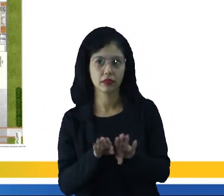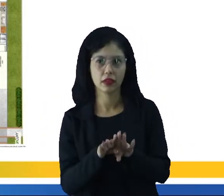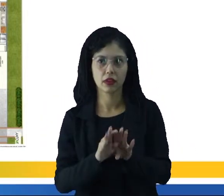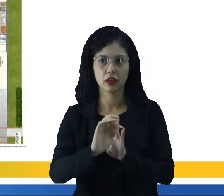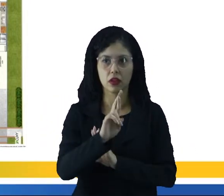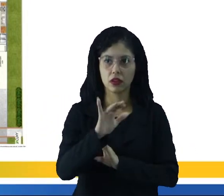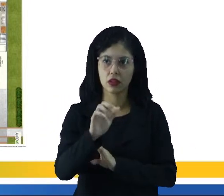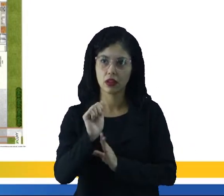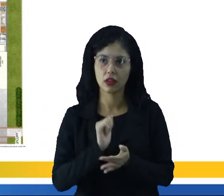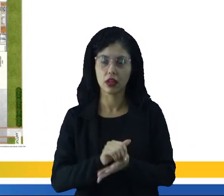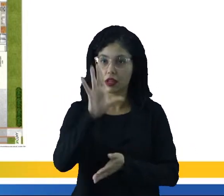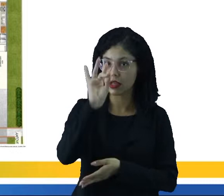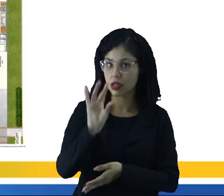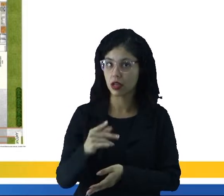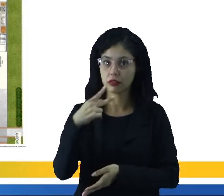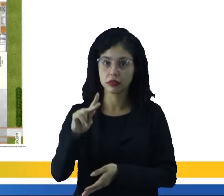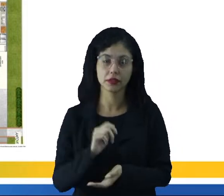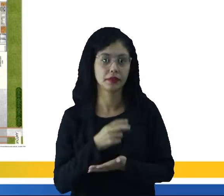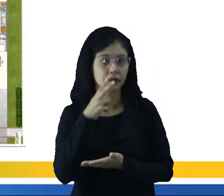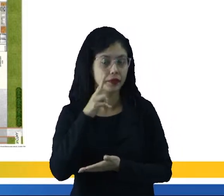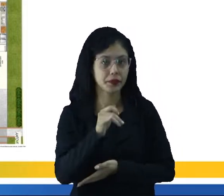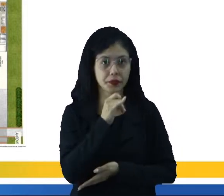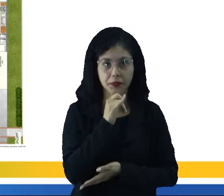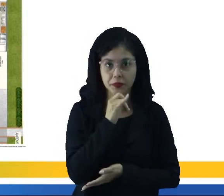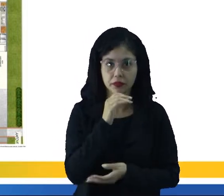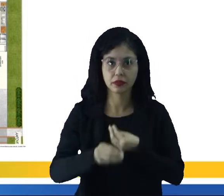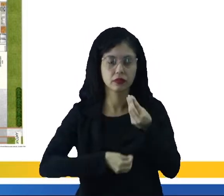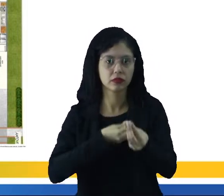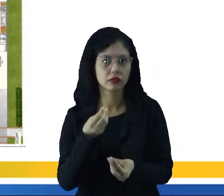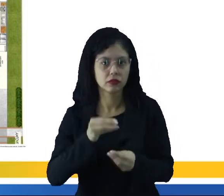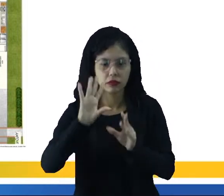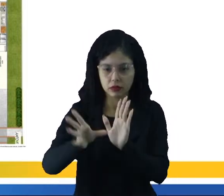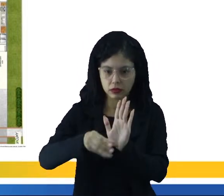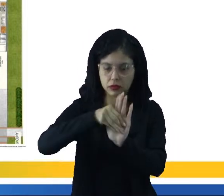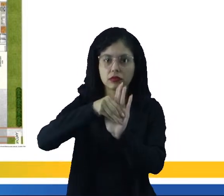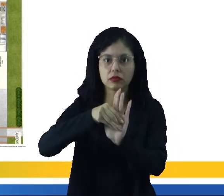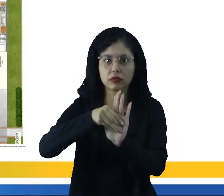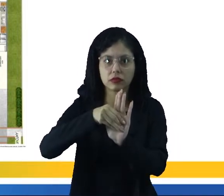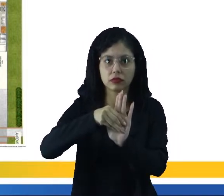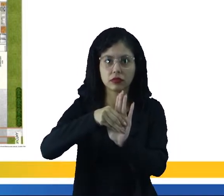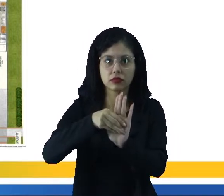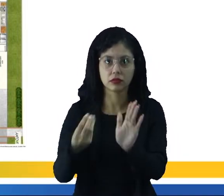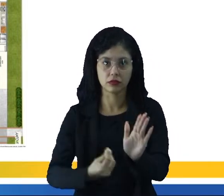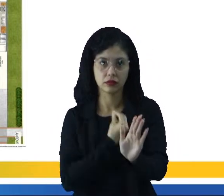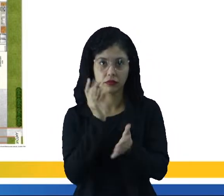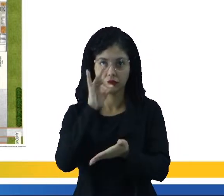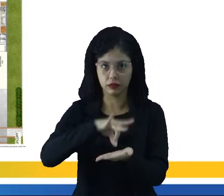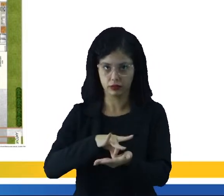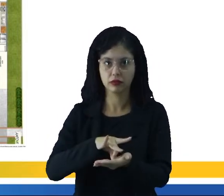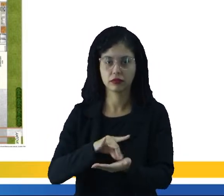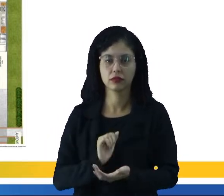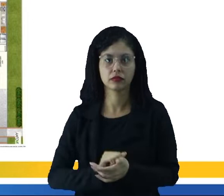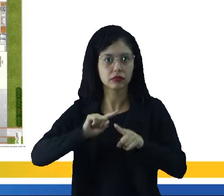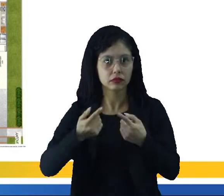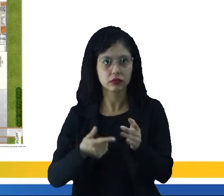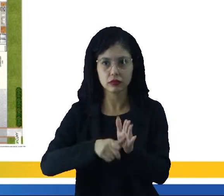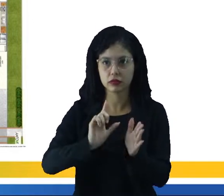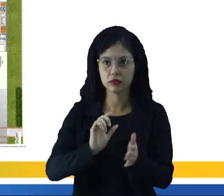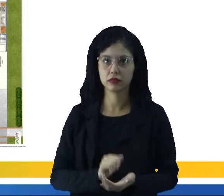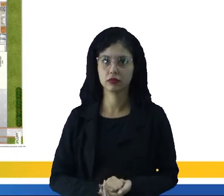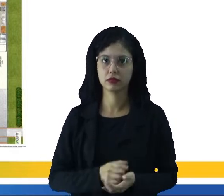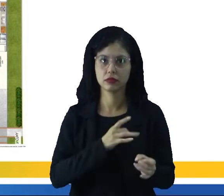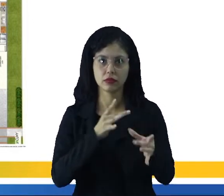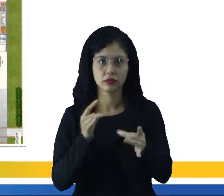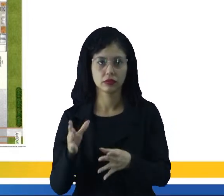de um croquis. Cada um deles nós vamos ver um exemplo de que maneira ele se aplica na vida real. Mas antes disso eu